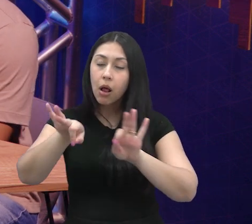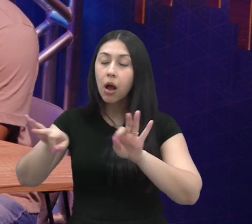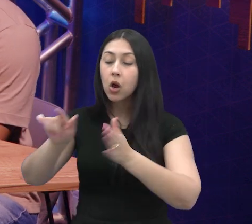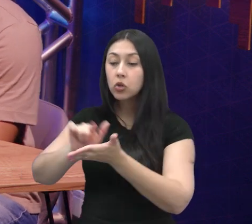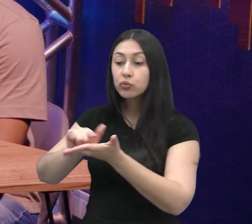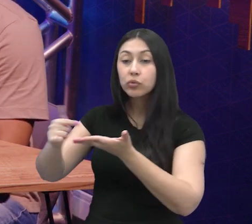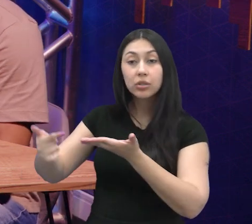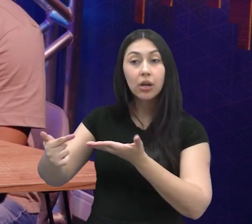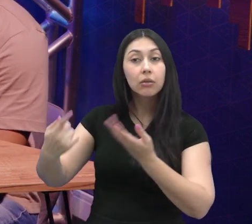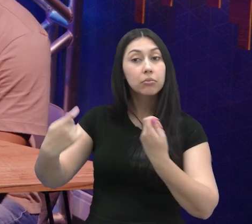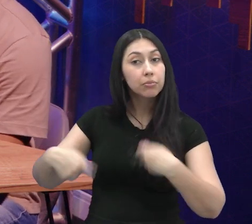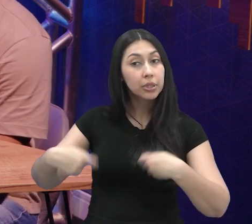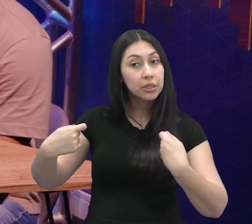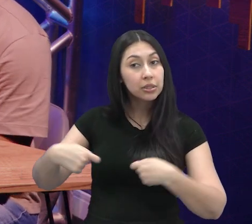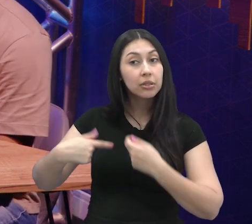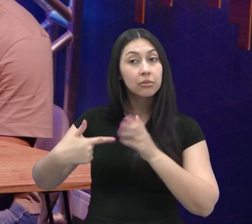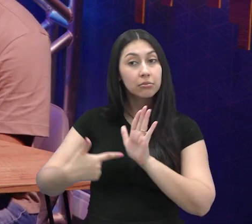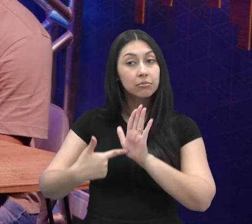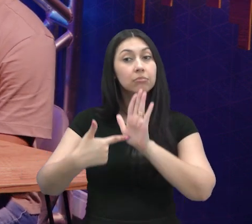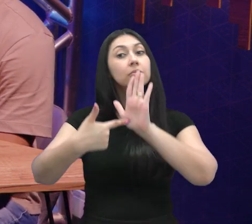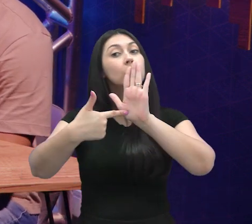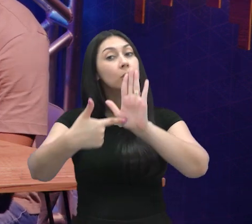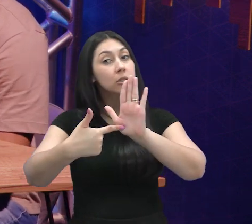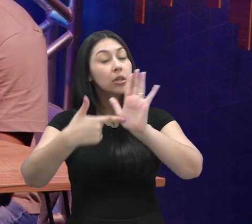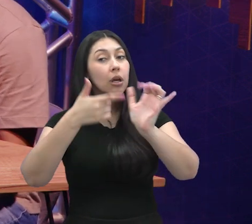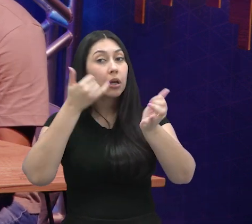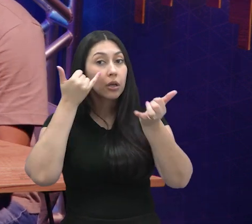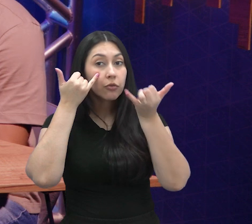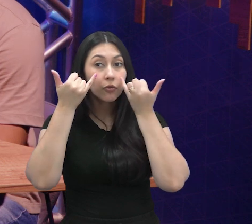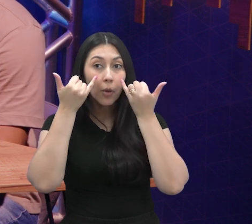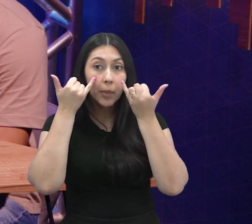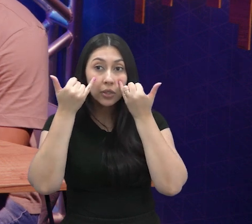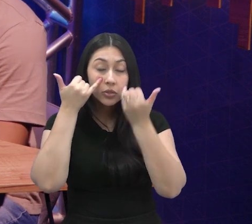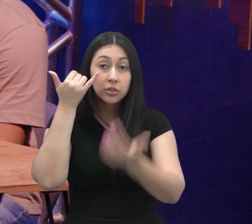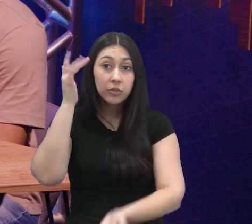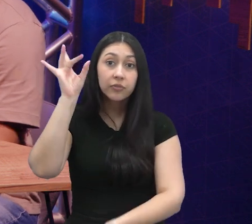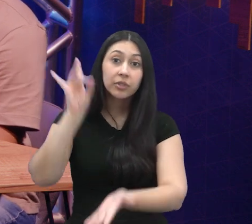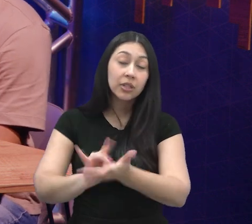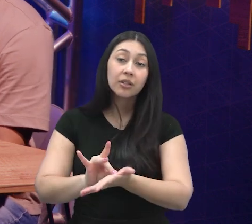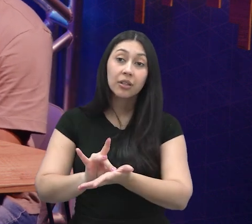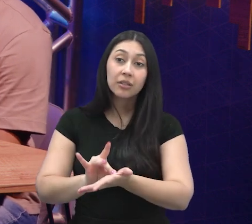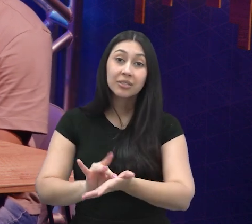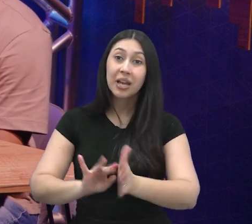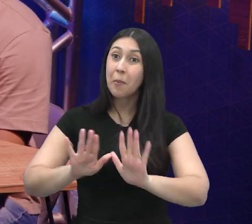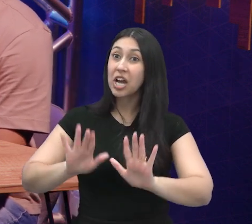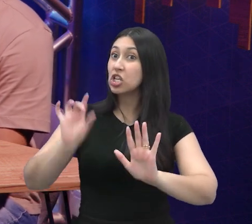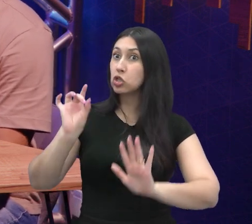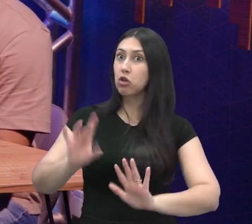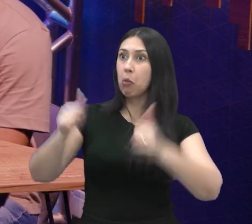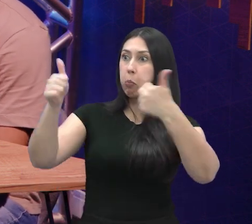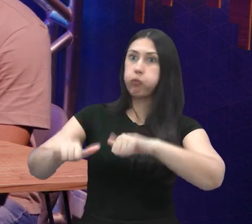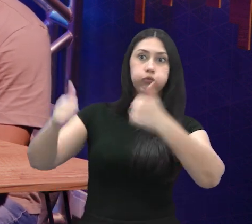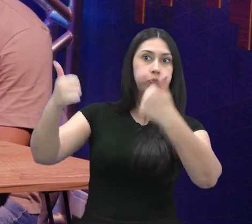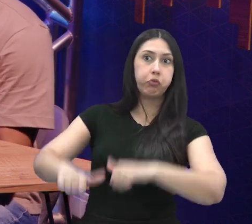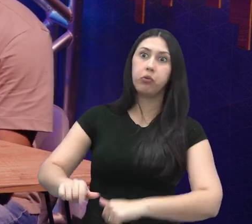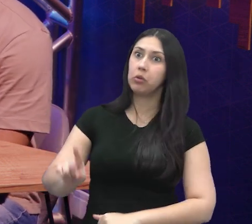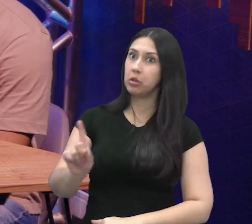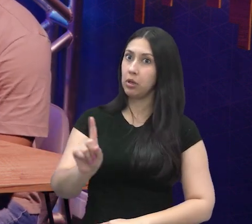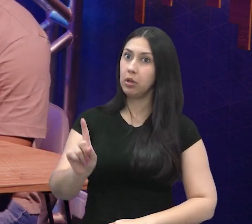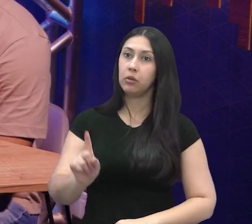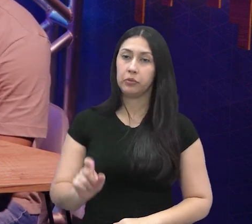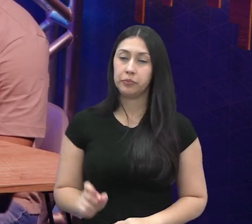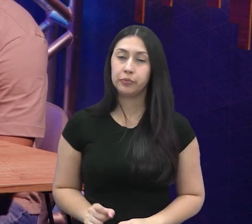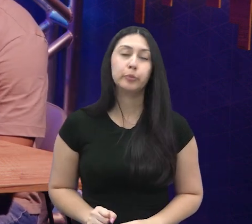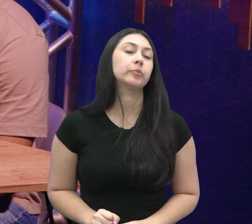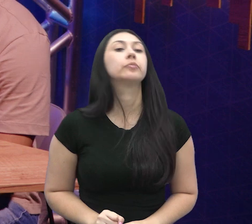jornais, os influencers e tudo mais, eles têm essa responsabilidade de também não ficar enxotando a gente com notícias